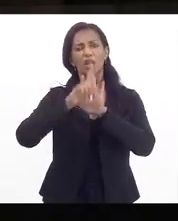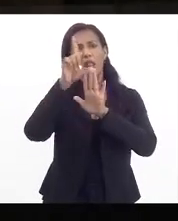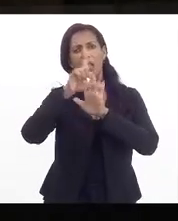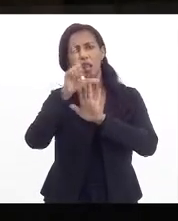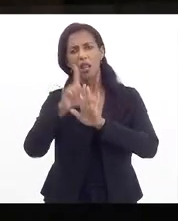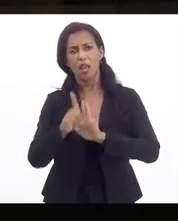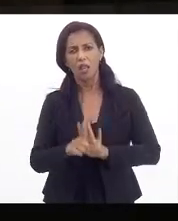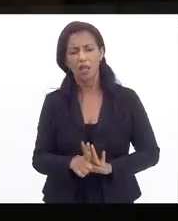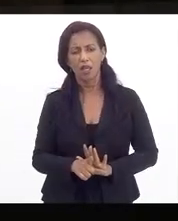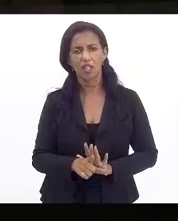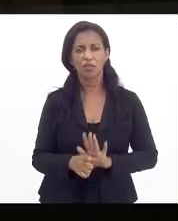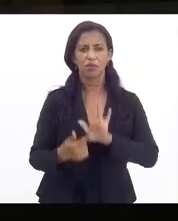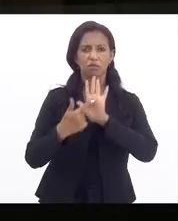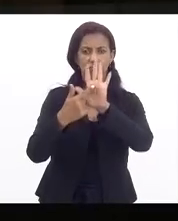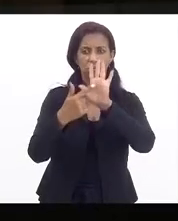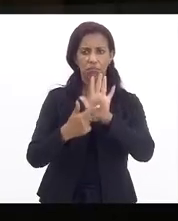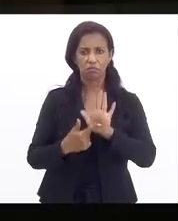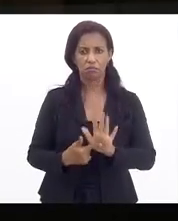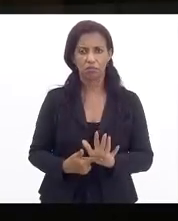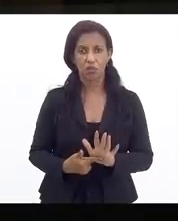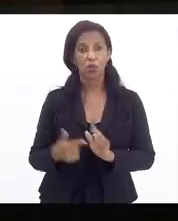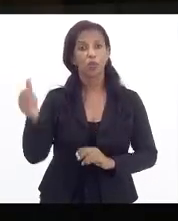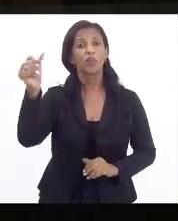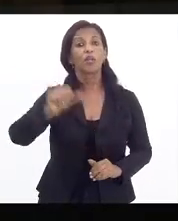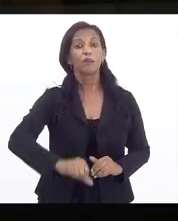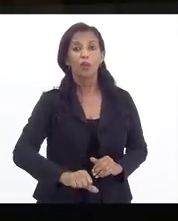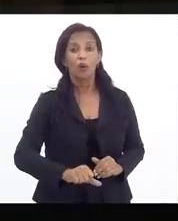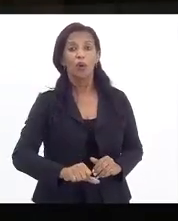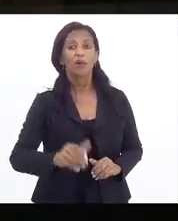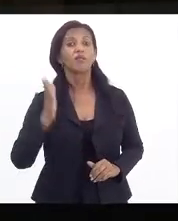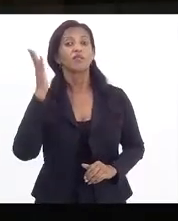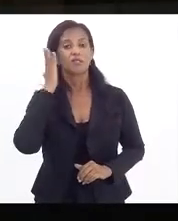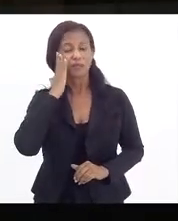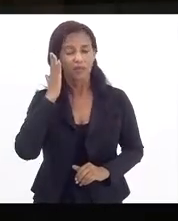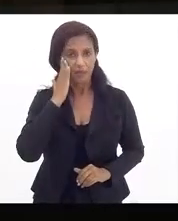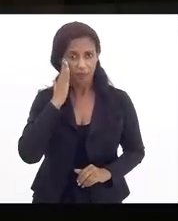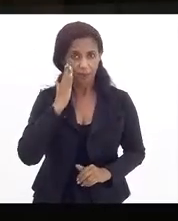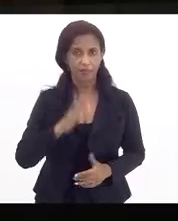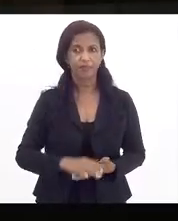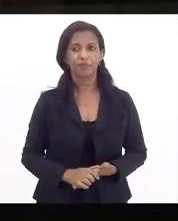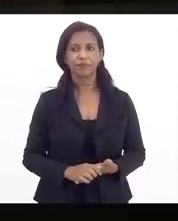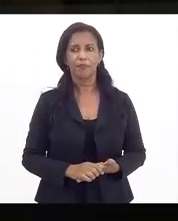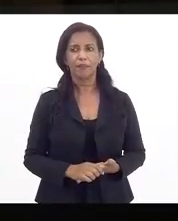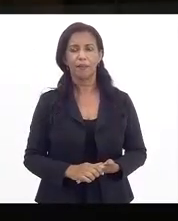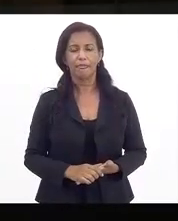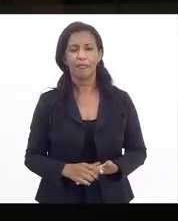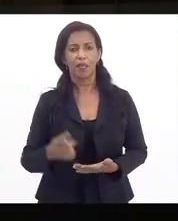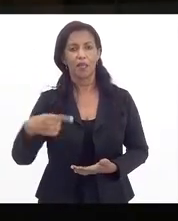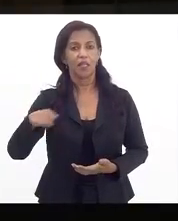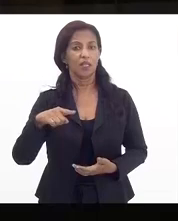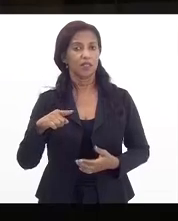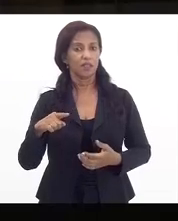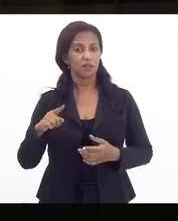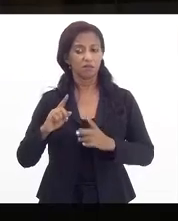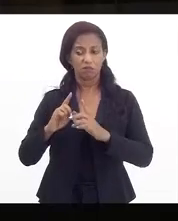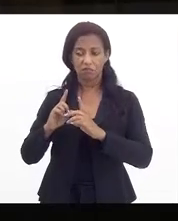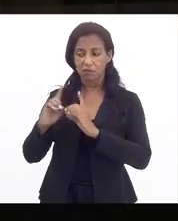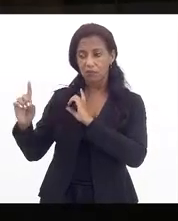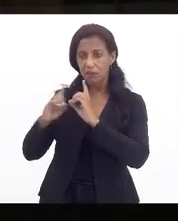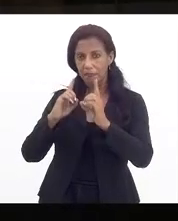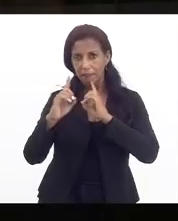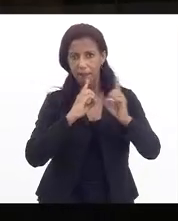que está sendo apresentada aqui e o que é pior a gente sabe que esse tipo de debate